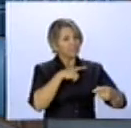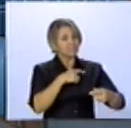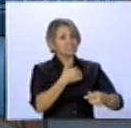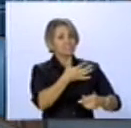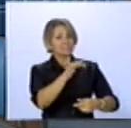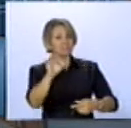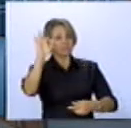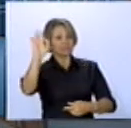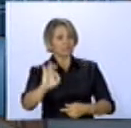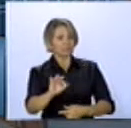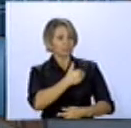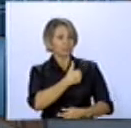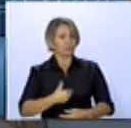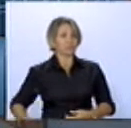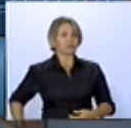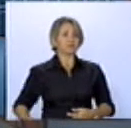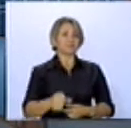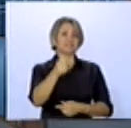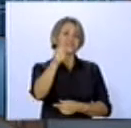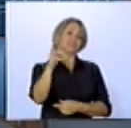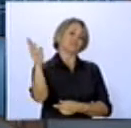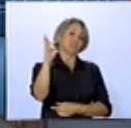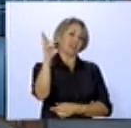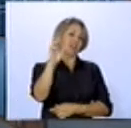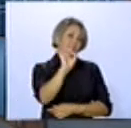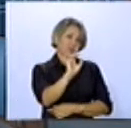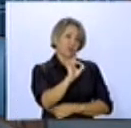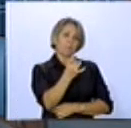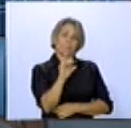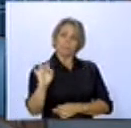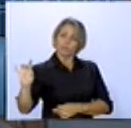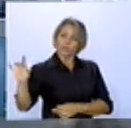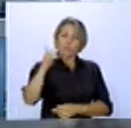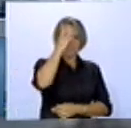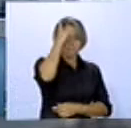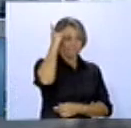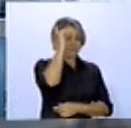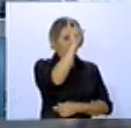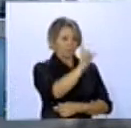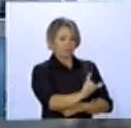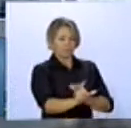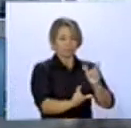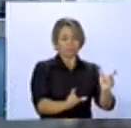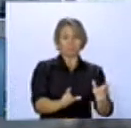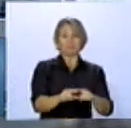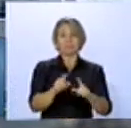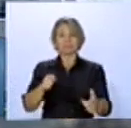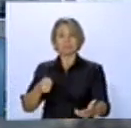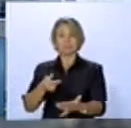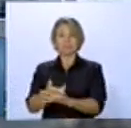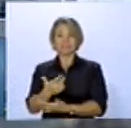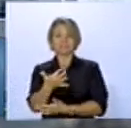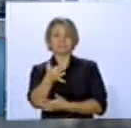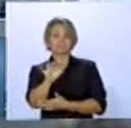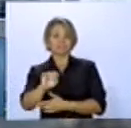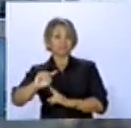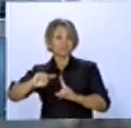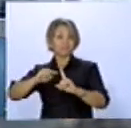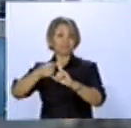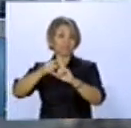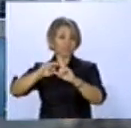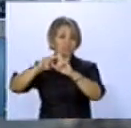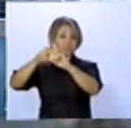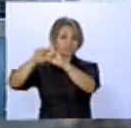público seria r$ 7 por eleitor ou seja neste caso está se gastando por fora 10 vezes mais por